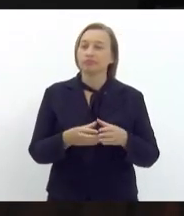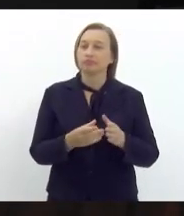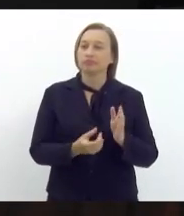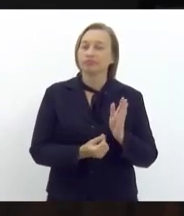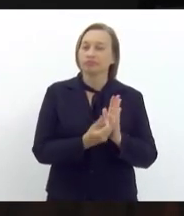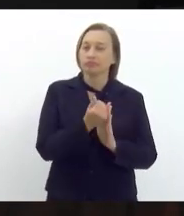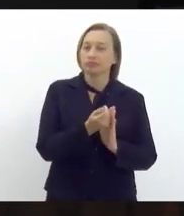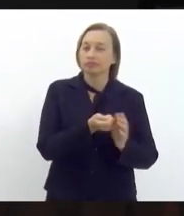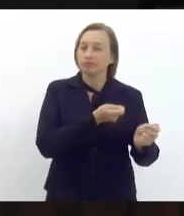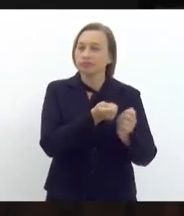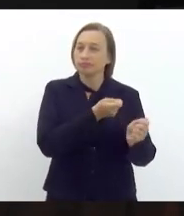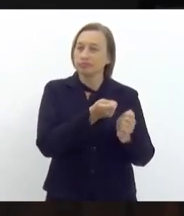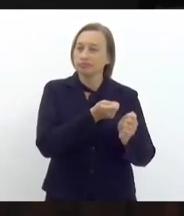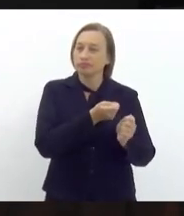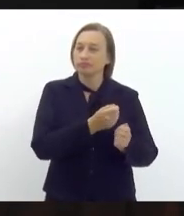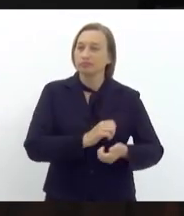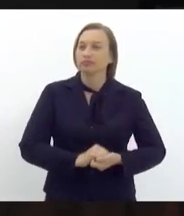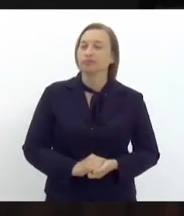fiscalização financeira